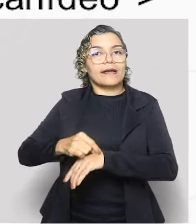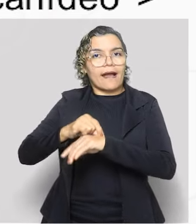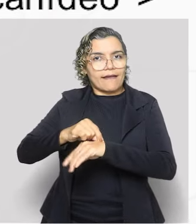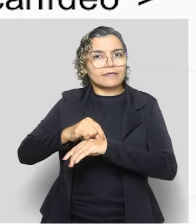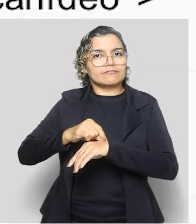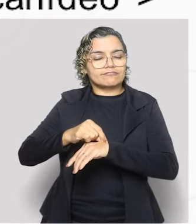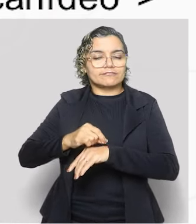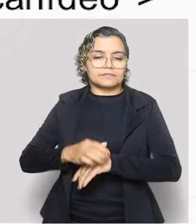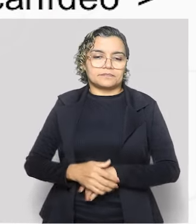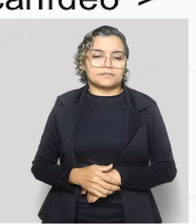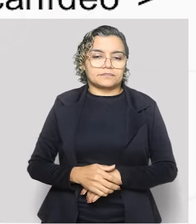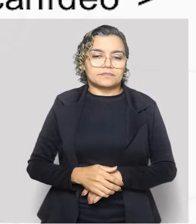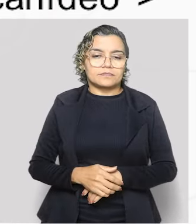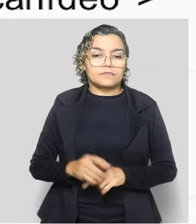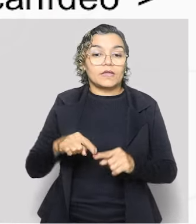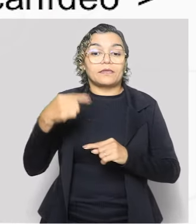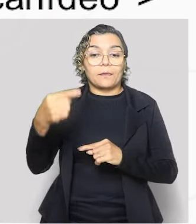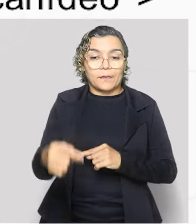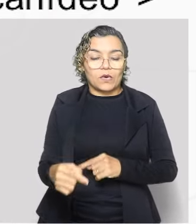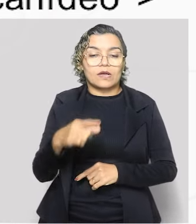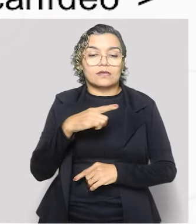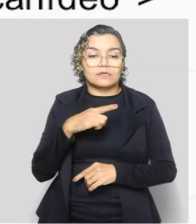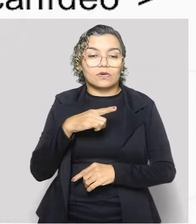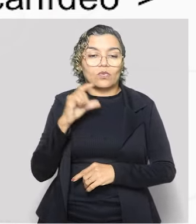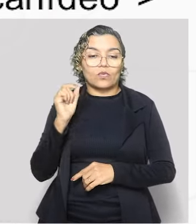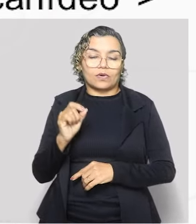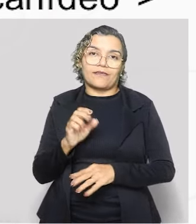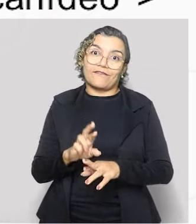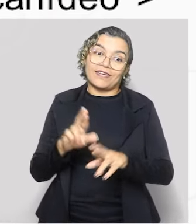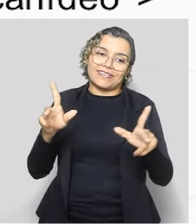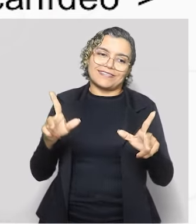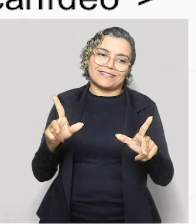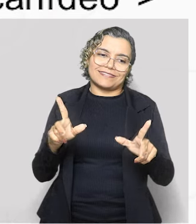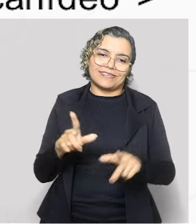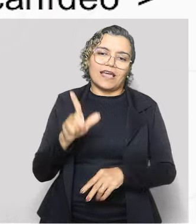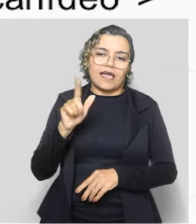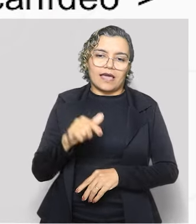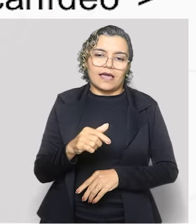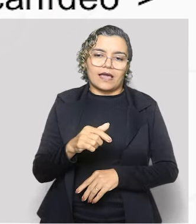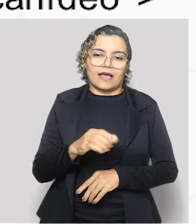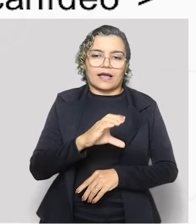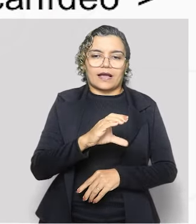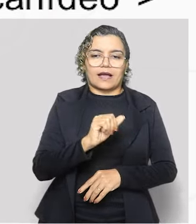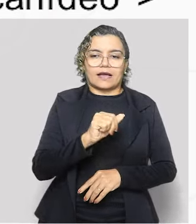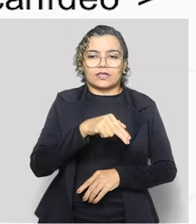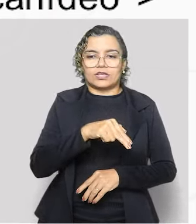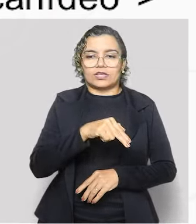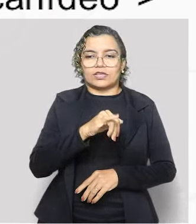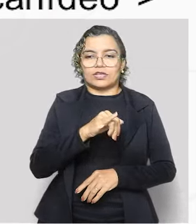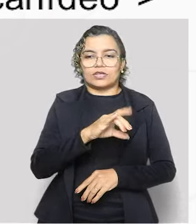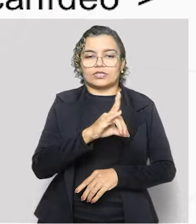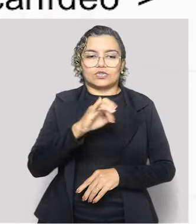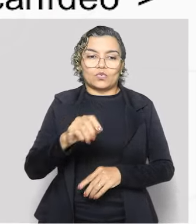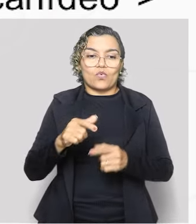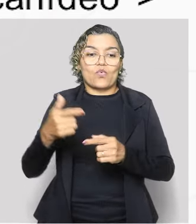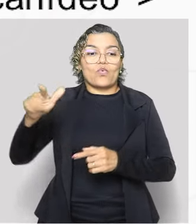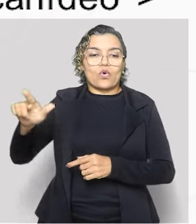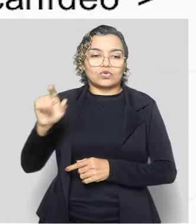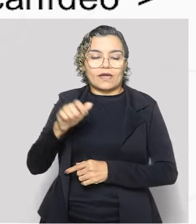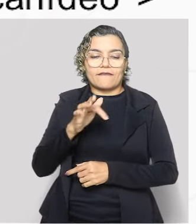certo e aí em seguida a gente tem uma diferenciação um é um canídeo e um é um felídeo Tá